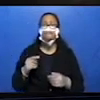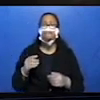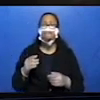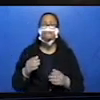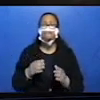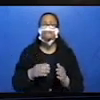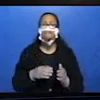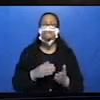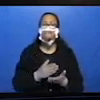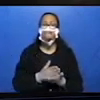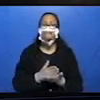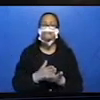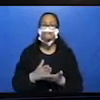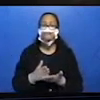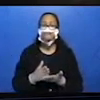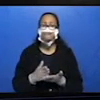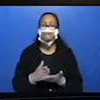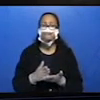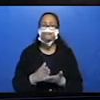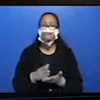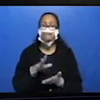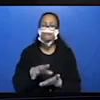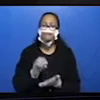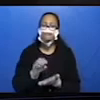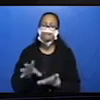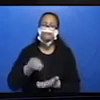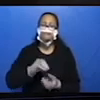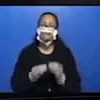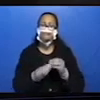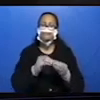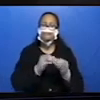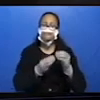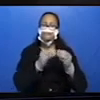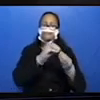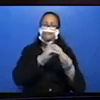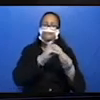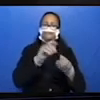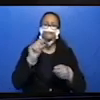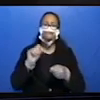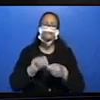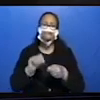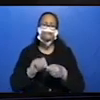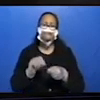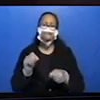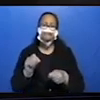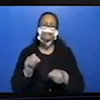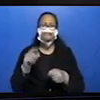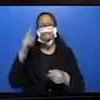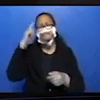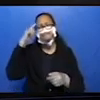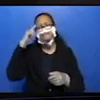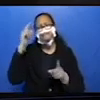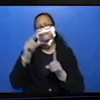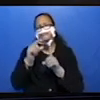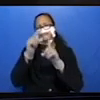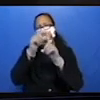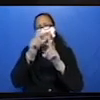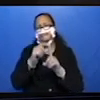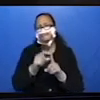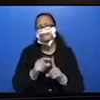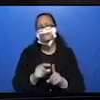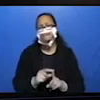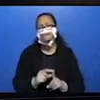lá. A fotossíntese é um processo realizado, pensa nessas palavras. É realizado pelo